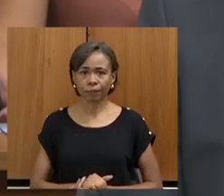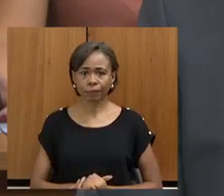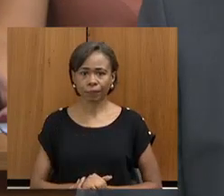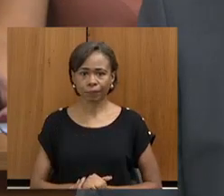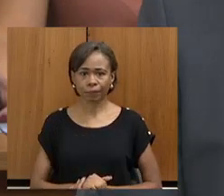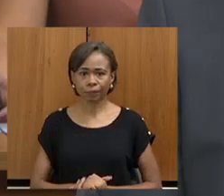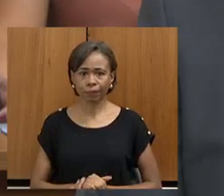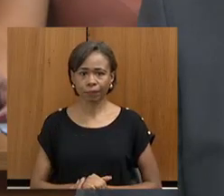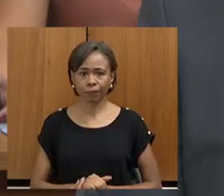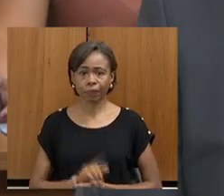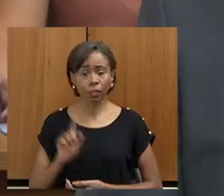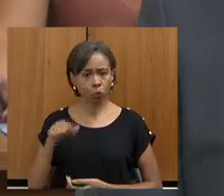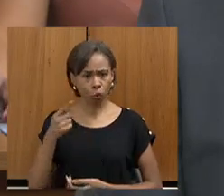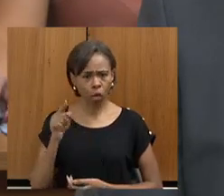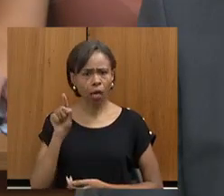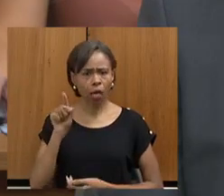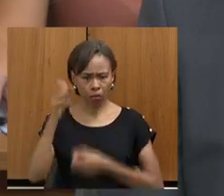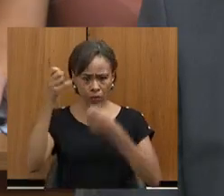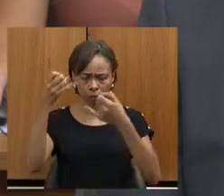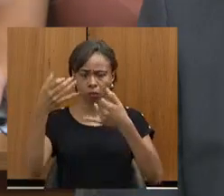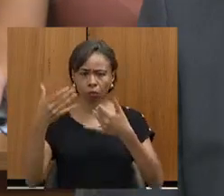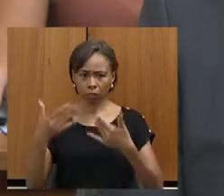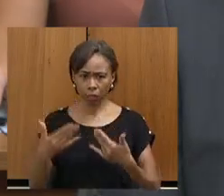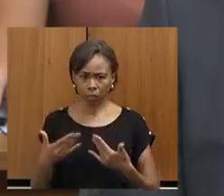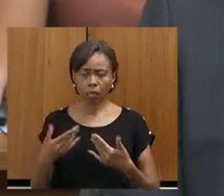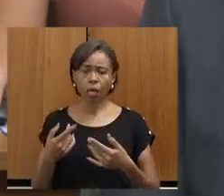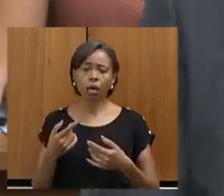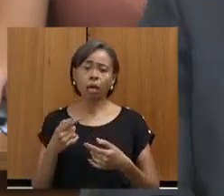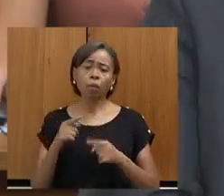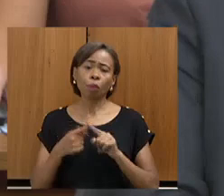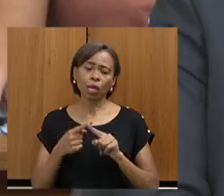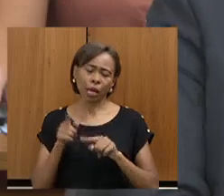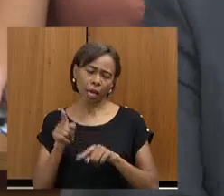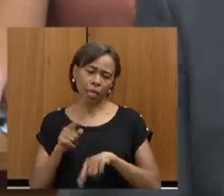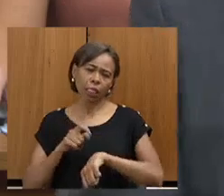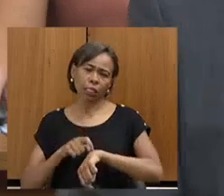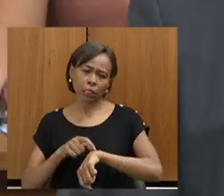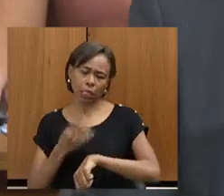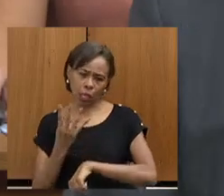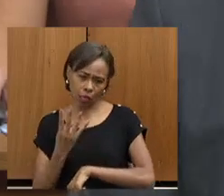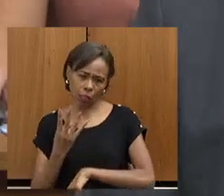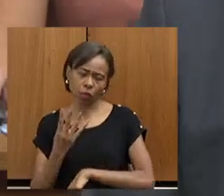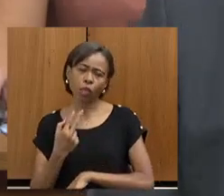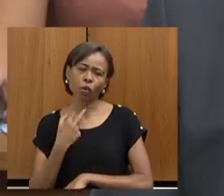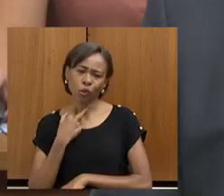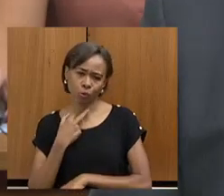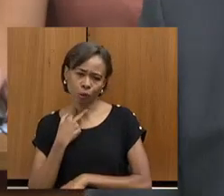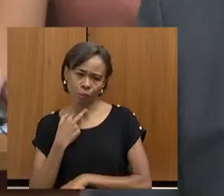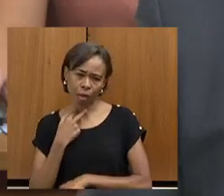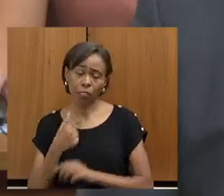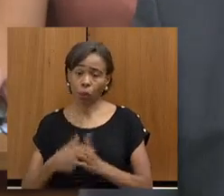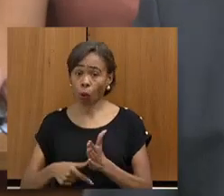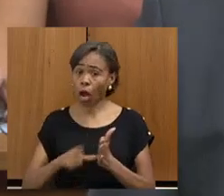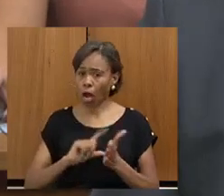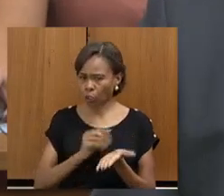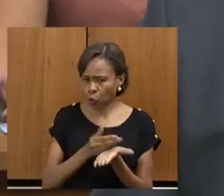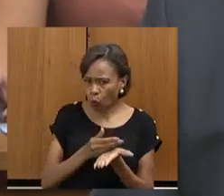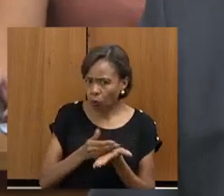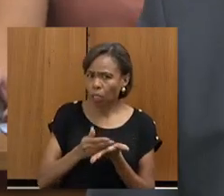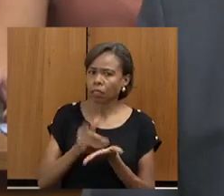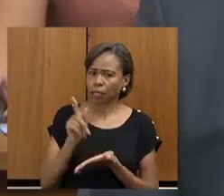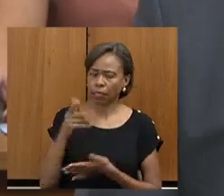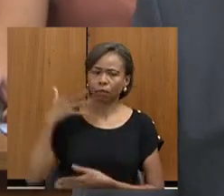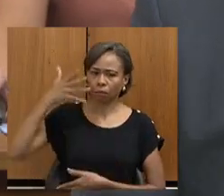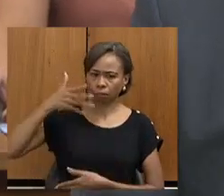para fazer sua abordagem, porque ela tem hoje um compromisso às 16, então vai ter essa oportunidade de falar logo no início, viu, Suzana?